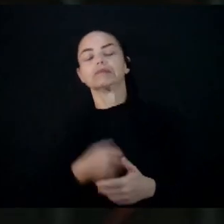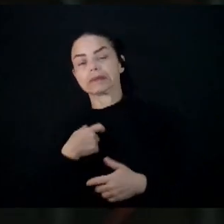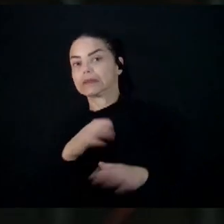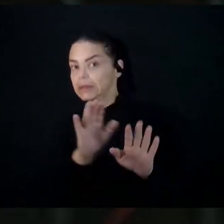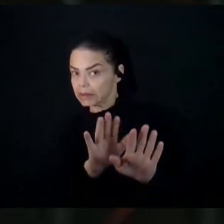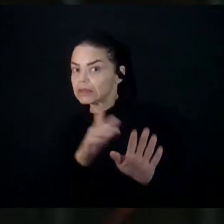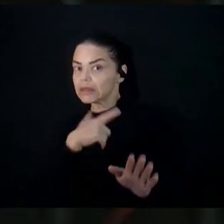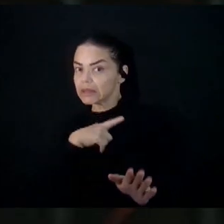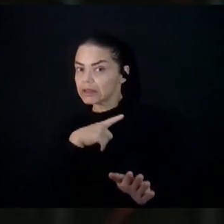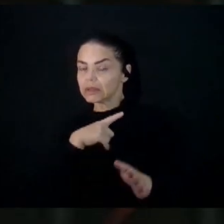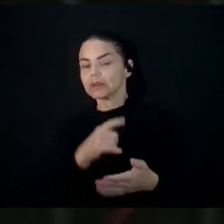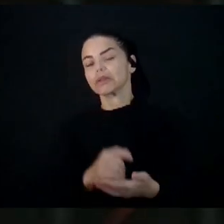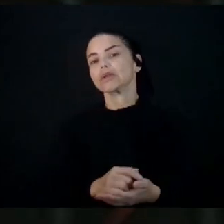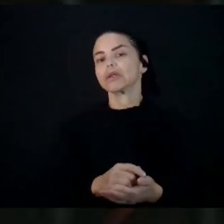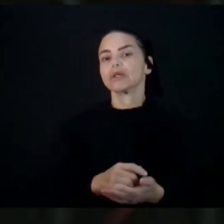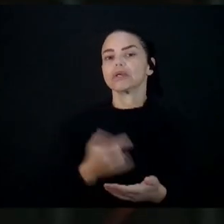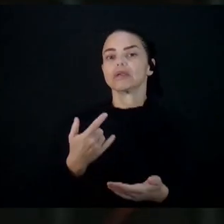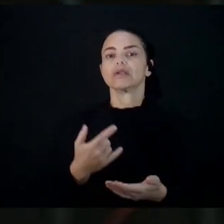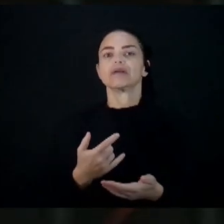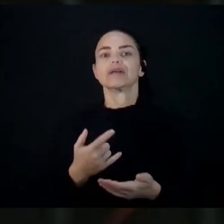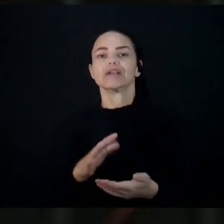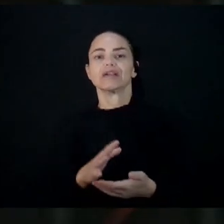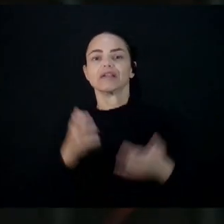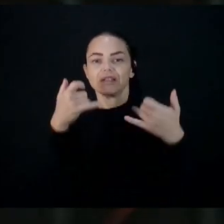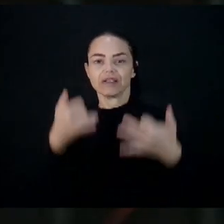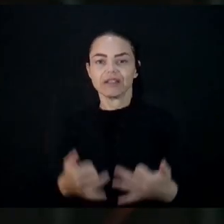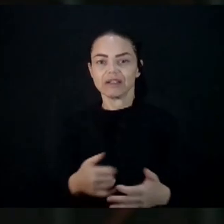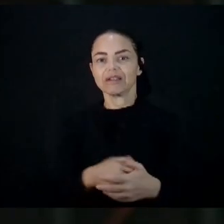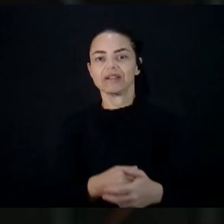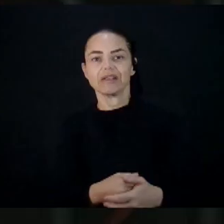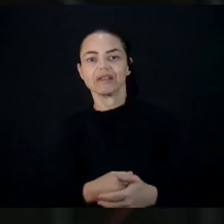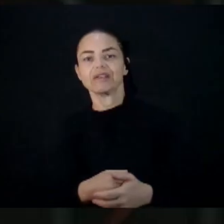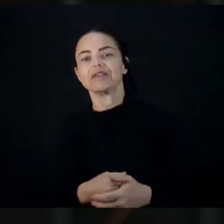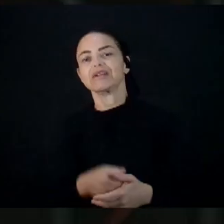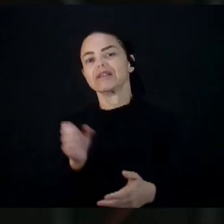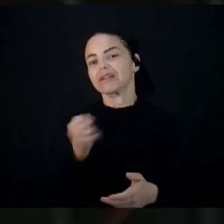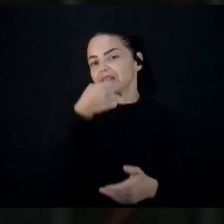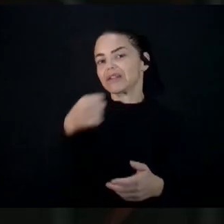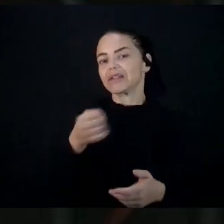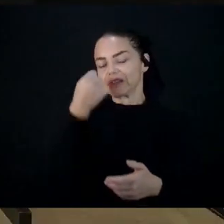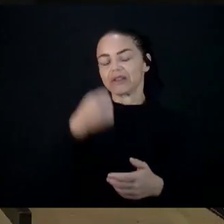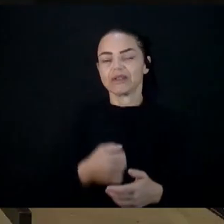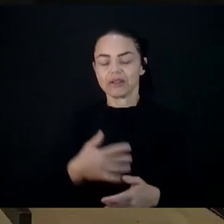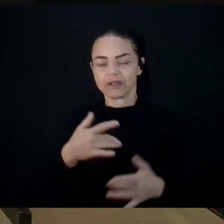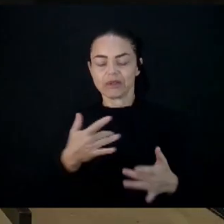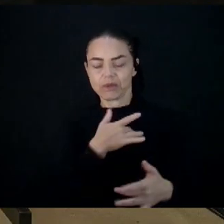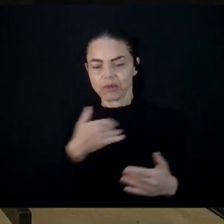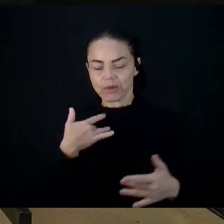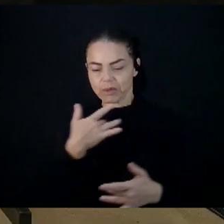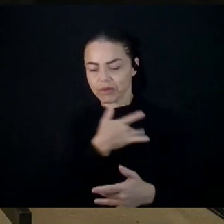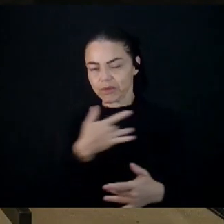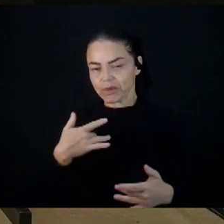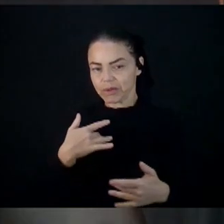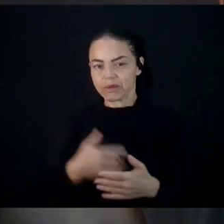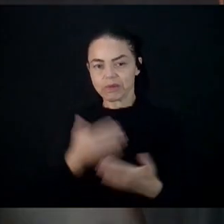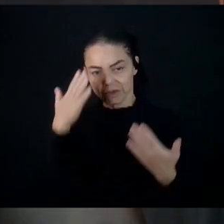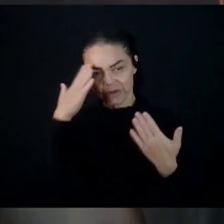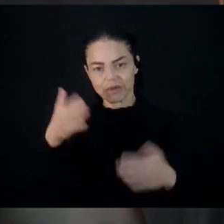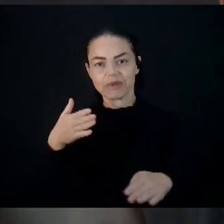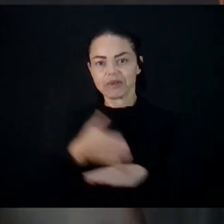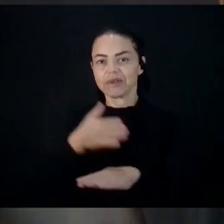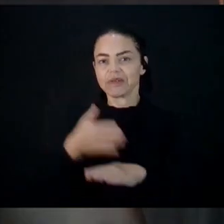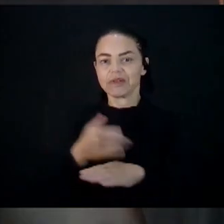um limite, né? E aí a doutora trazendo para a gente o impacto na nossa saúde física. Muito obrigada pela sua participação. Eu que